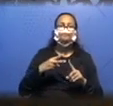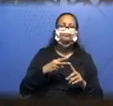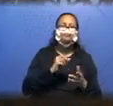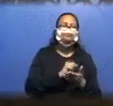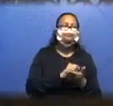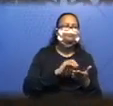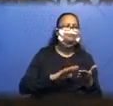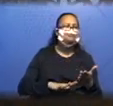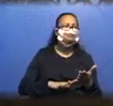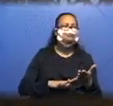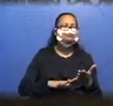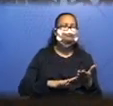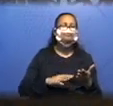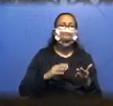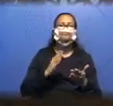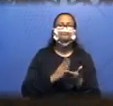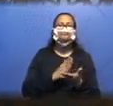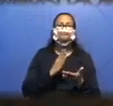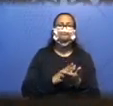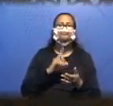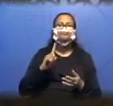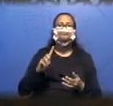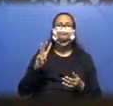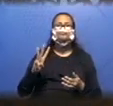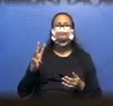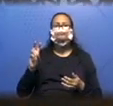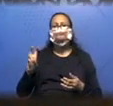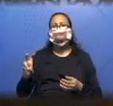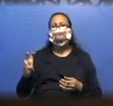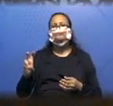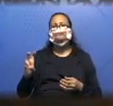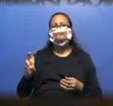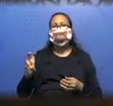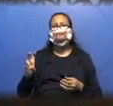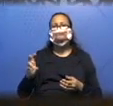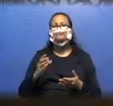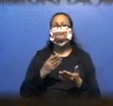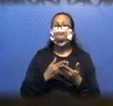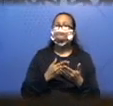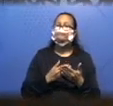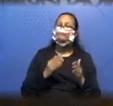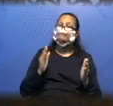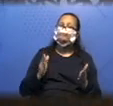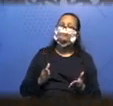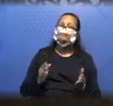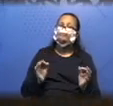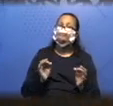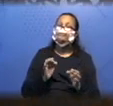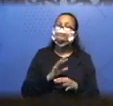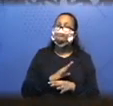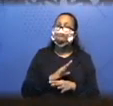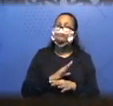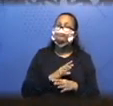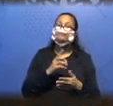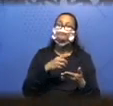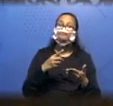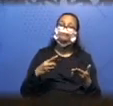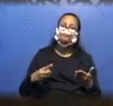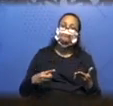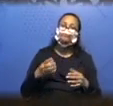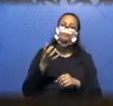exercícios, o 2 e o 3, da página 135. Com essa aula de hoje,